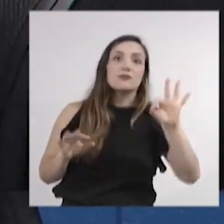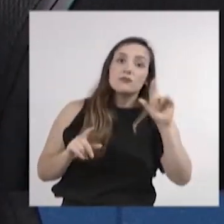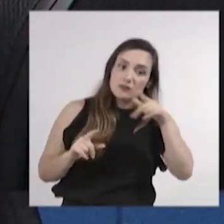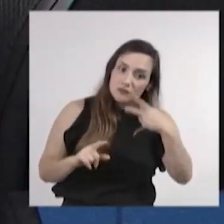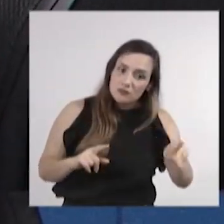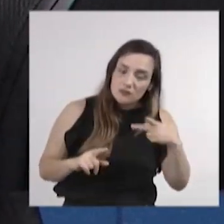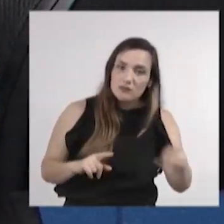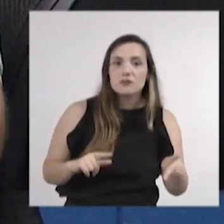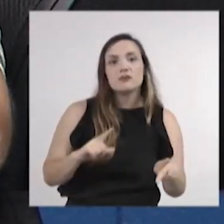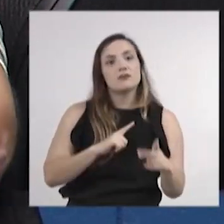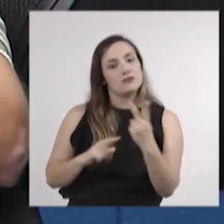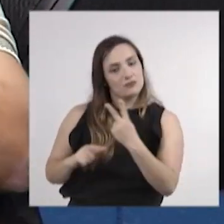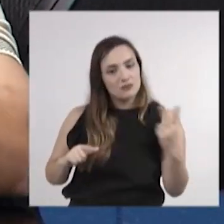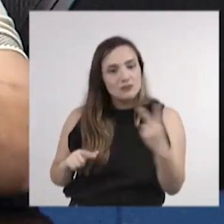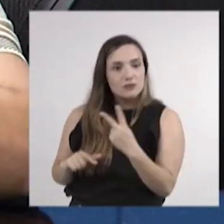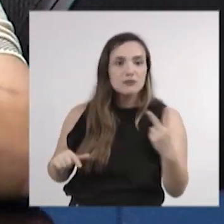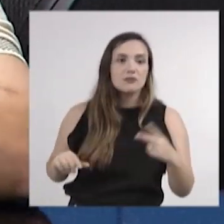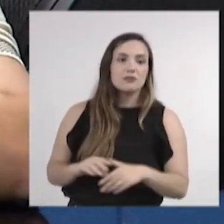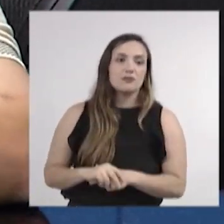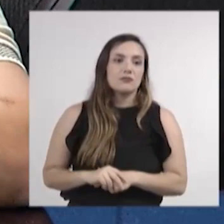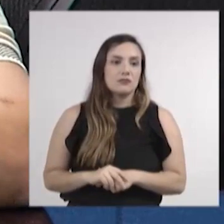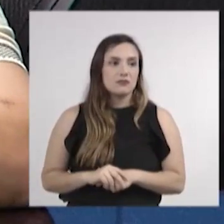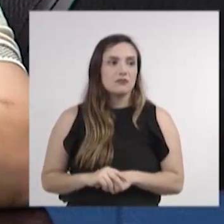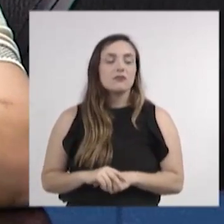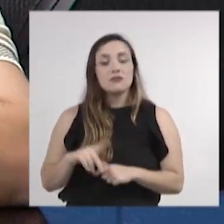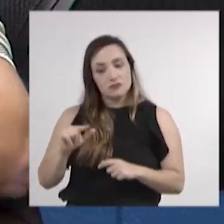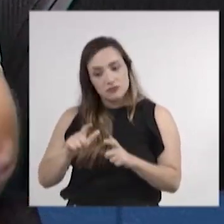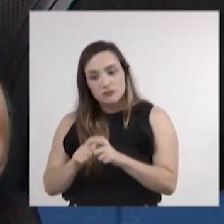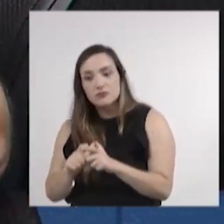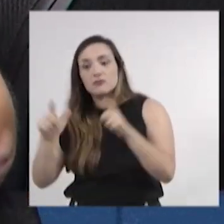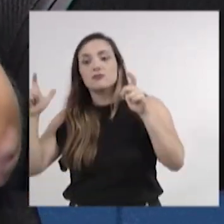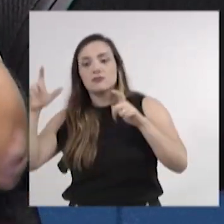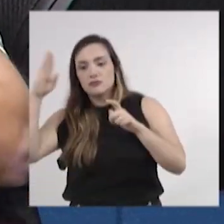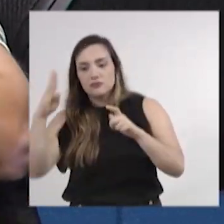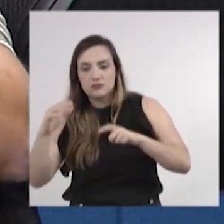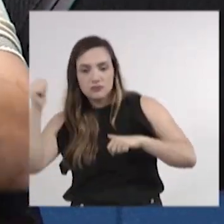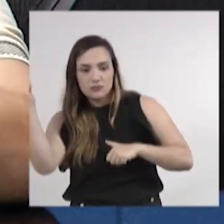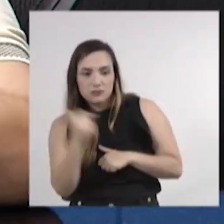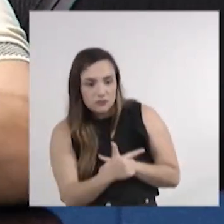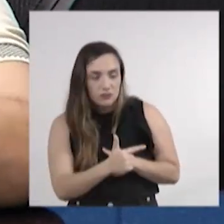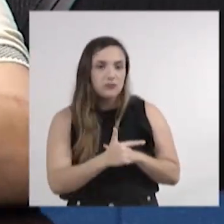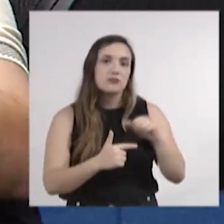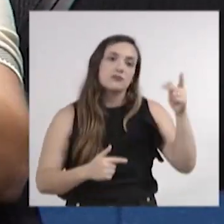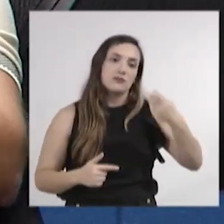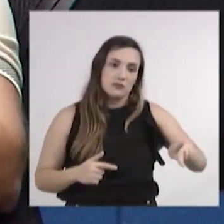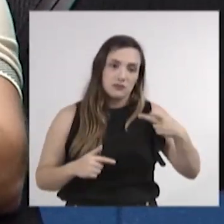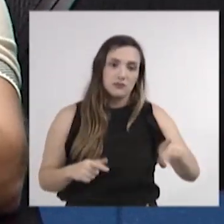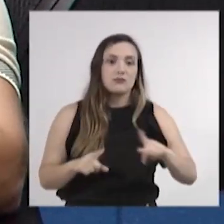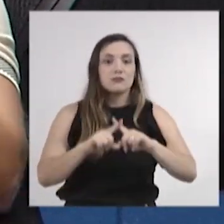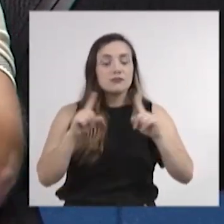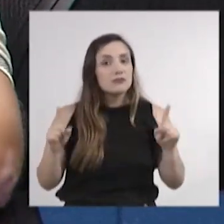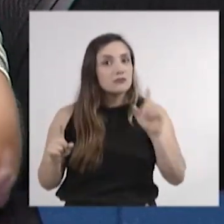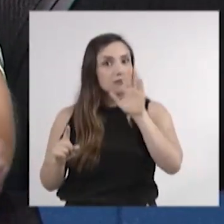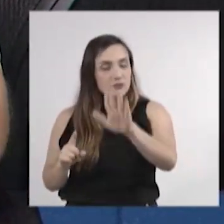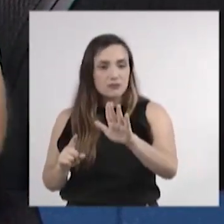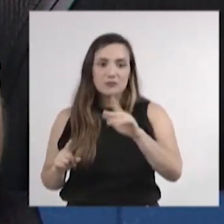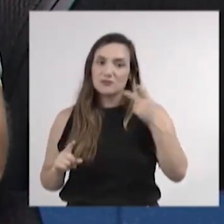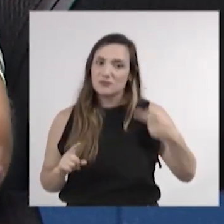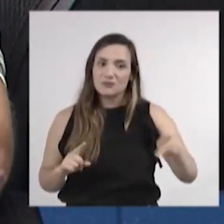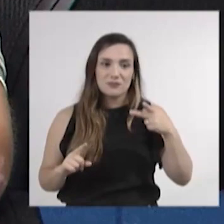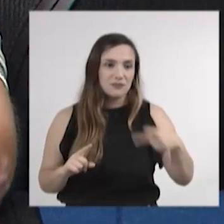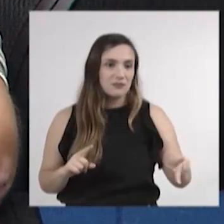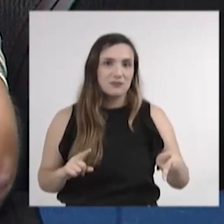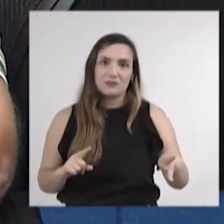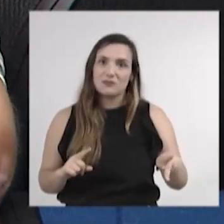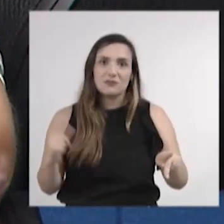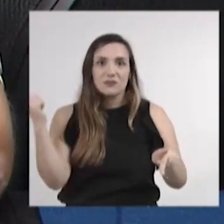Itaipu é binacional, mas é por causa da questão da proporcionalidade de áreas. Mas em termos de relevância para o Paraguai, a Itaipu